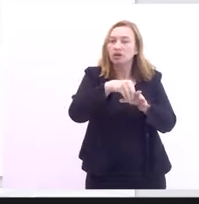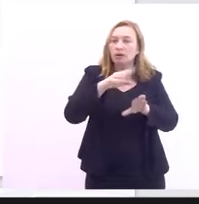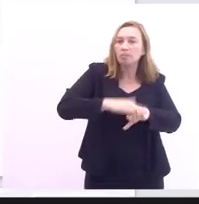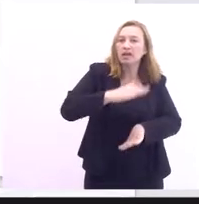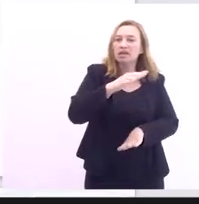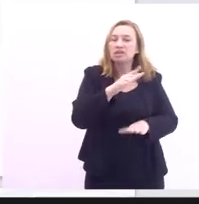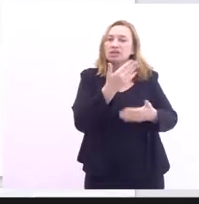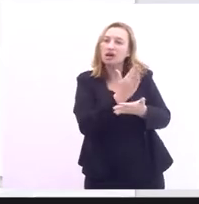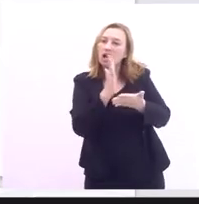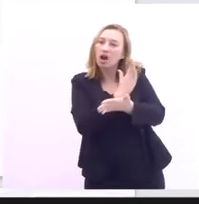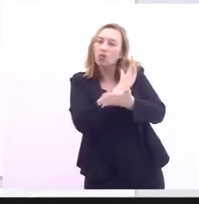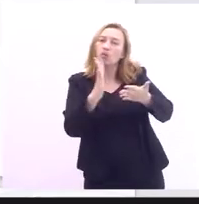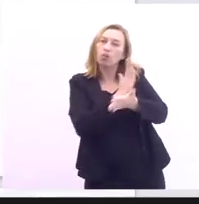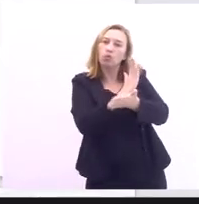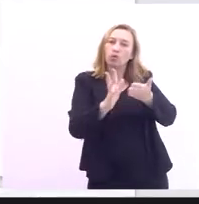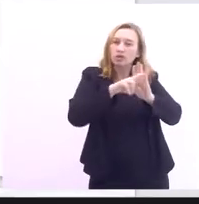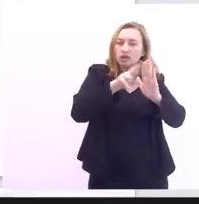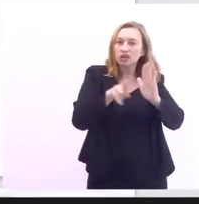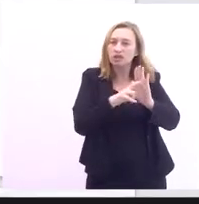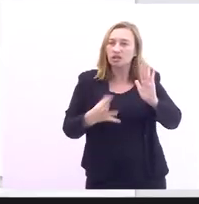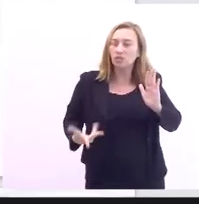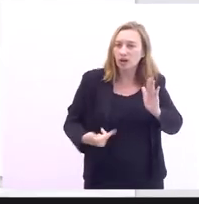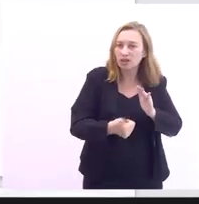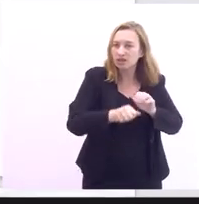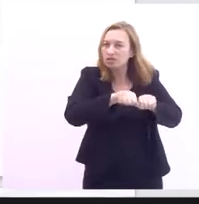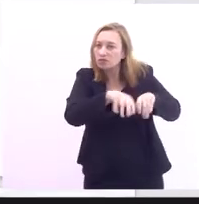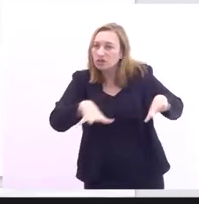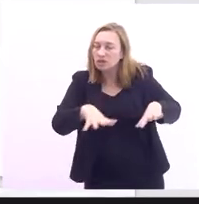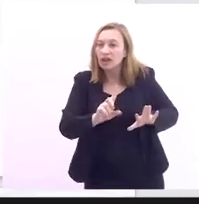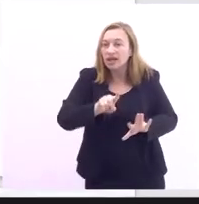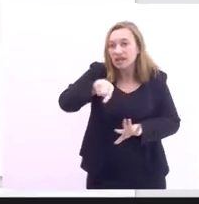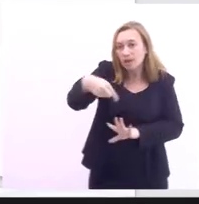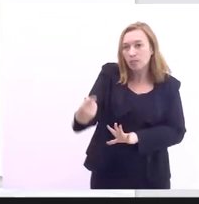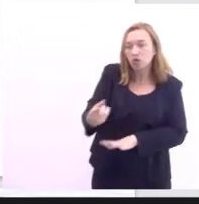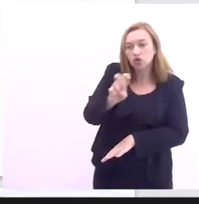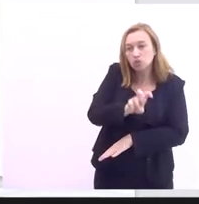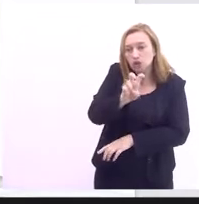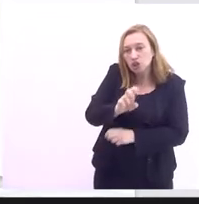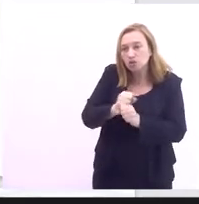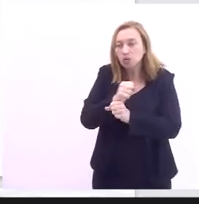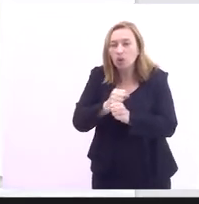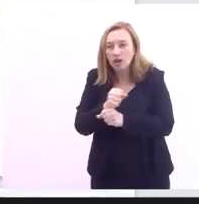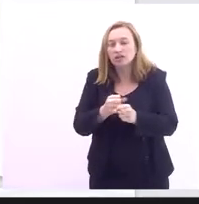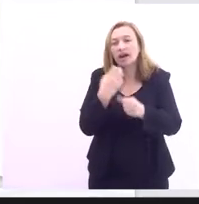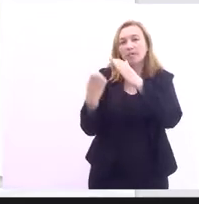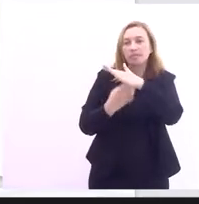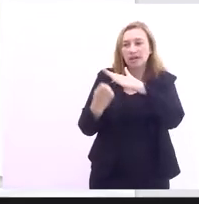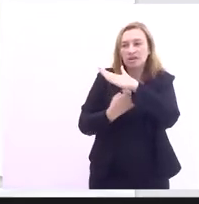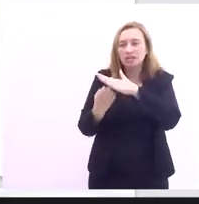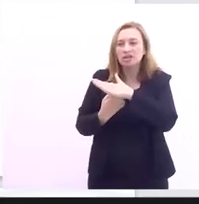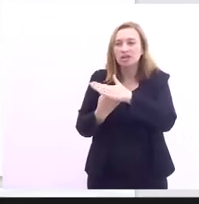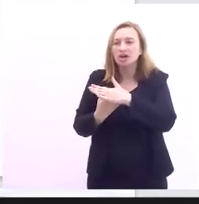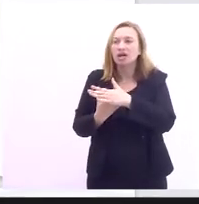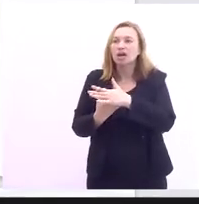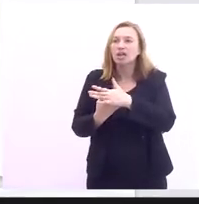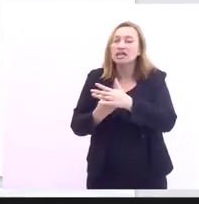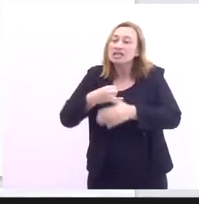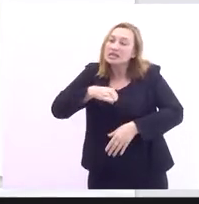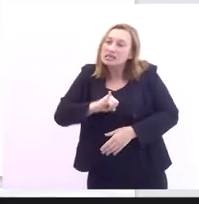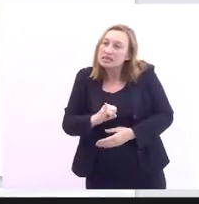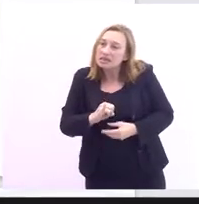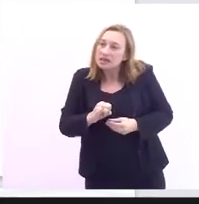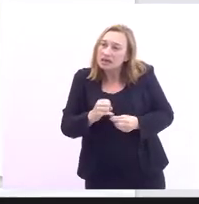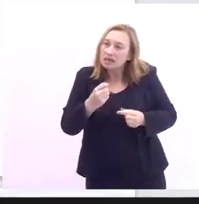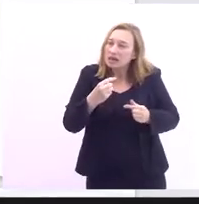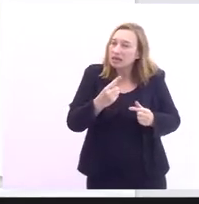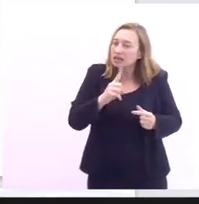de eficiência de continuidade no fornecimento. Ou seja, depois do quinto ano, a empresa, ela, se ela violar por